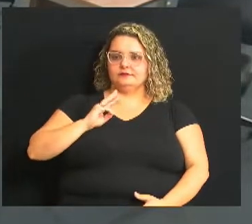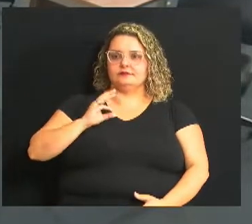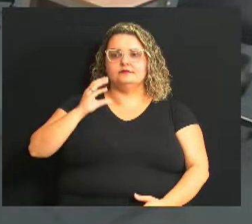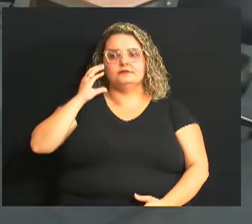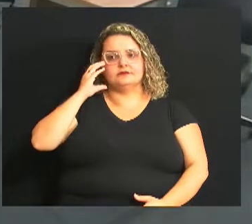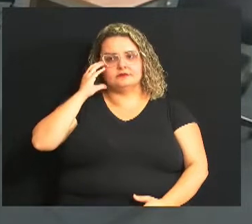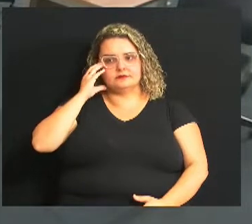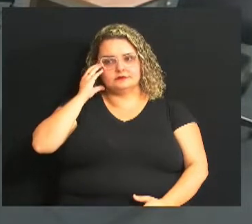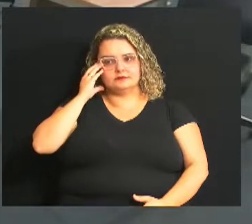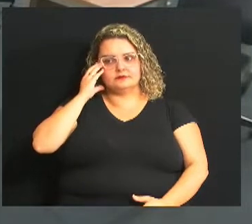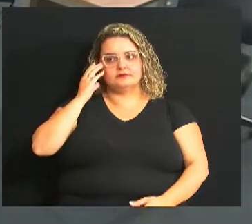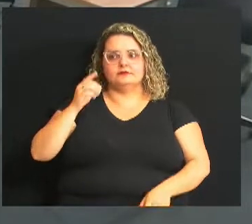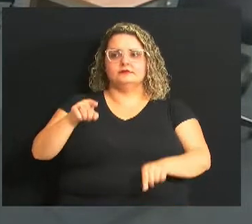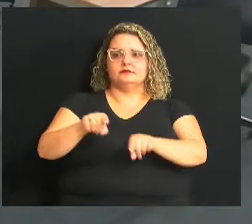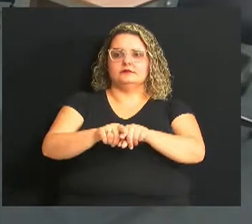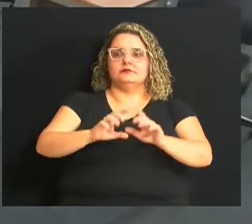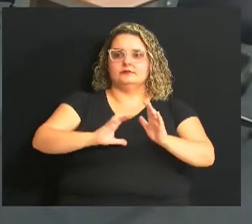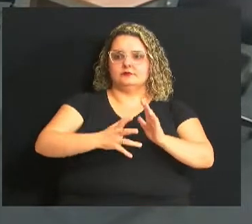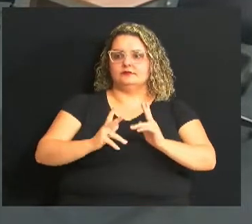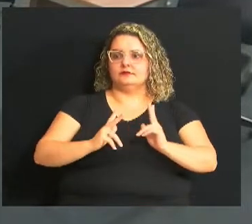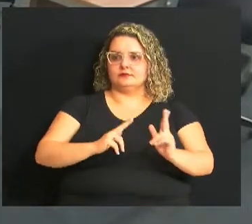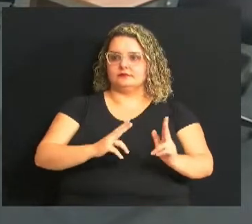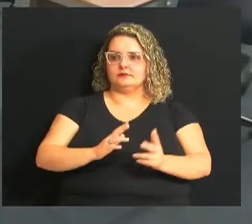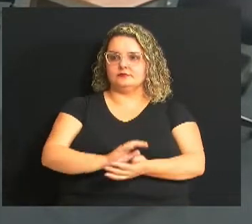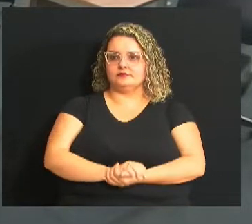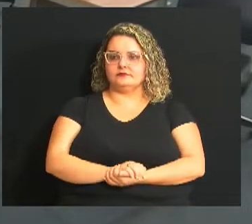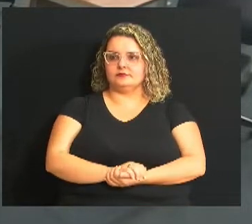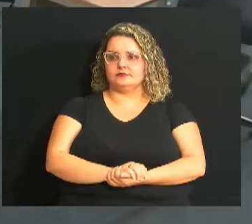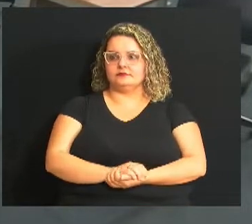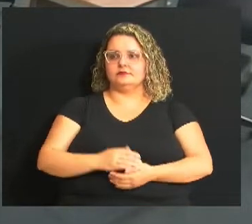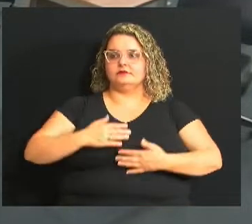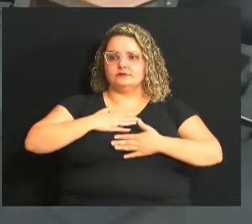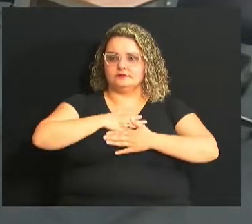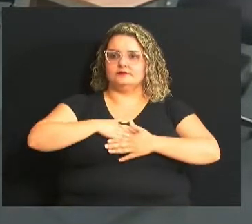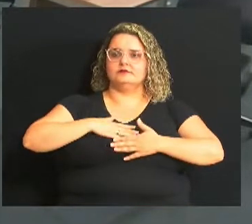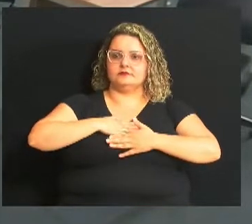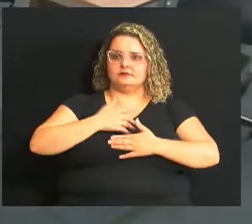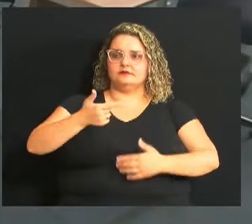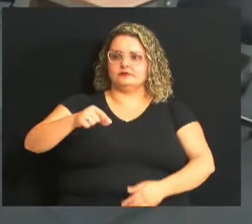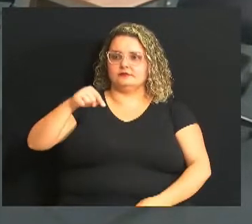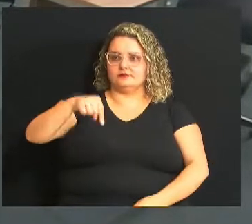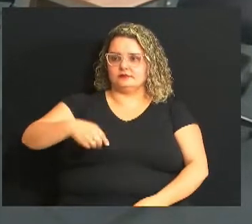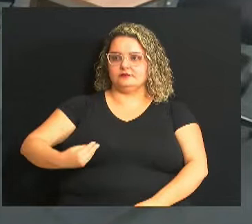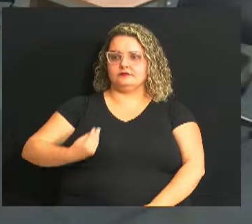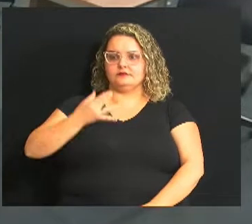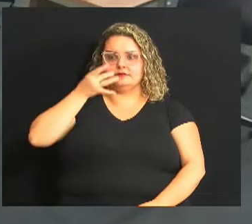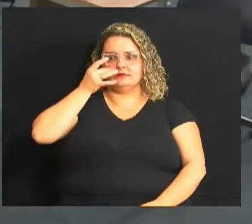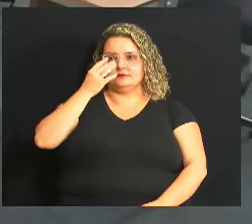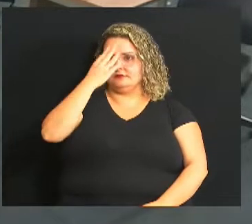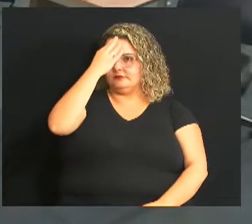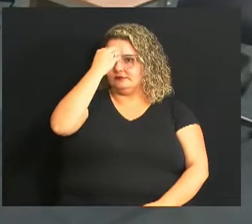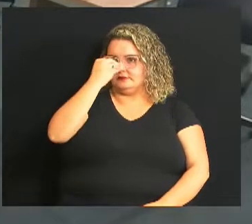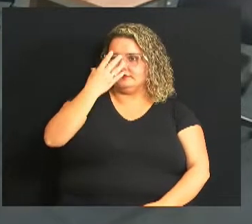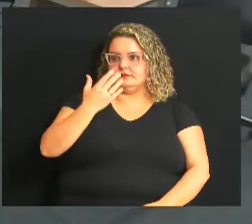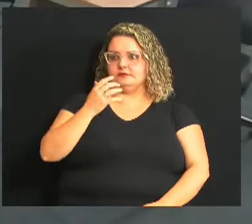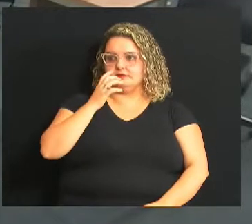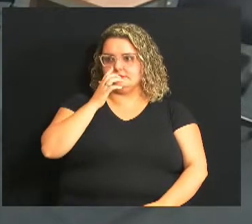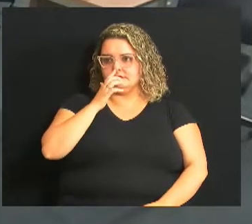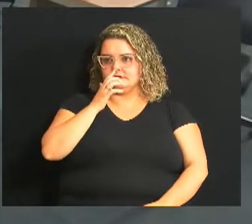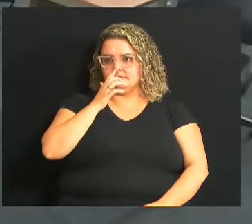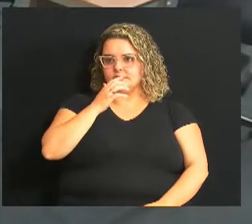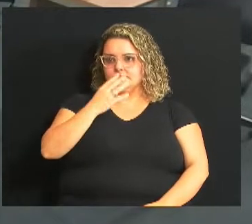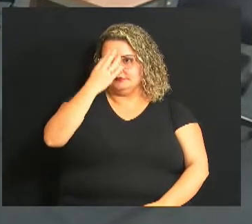Cirilo, também do meu partido. Um prazer imenso estar aqui novamente. Jair da Farmácia, Jorge da Farmácia